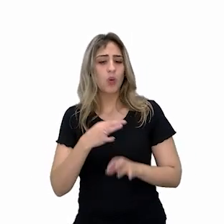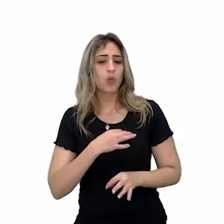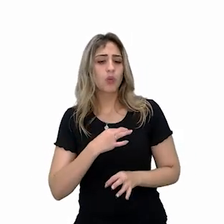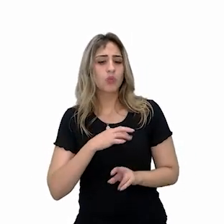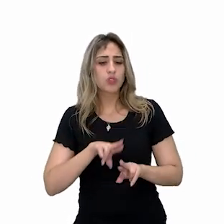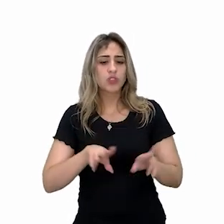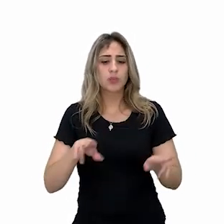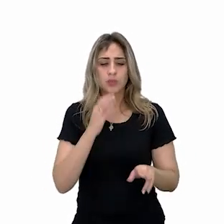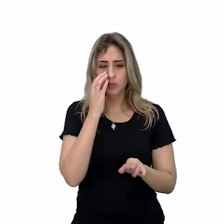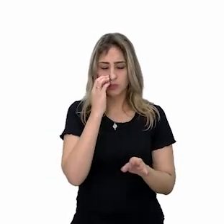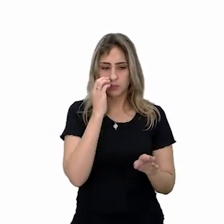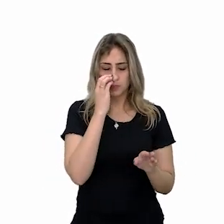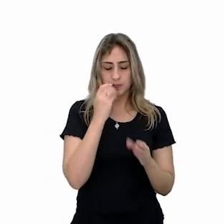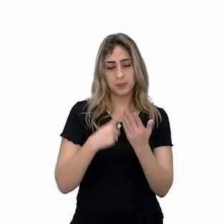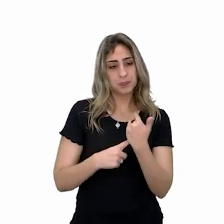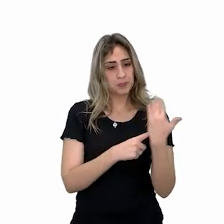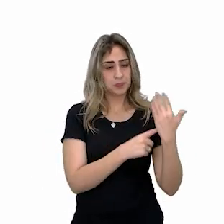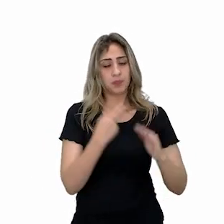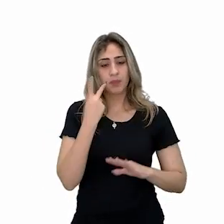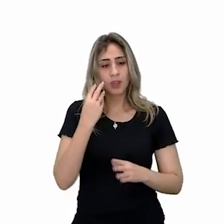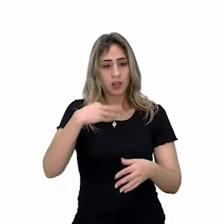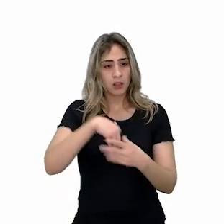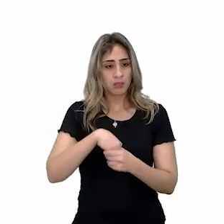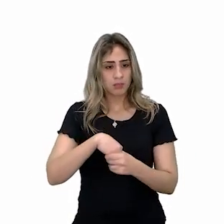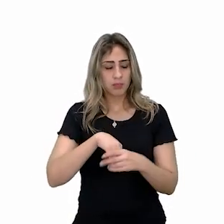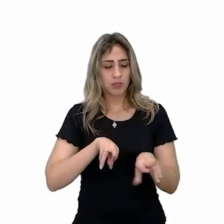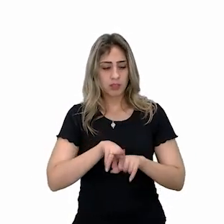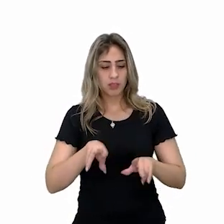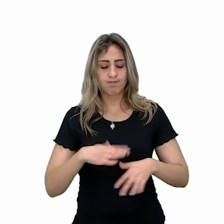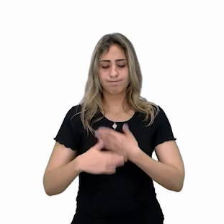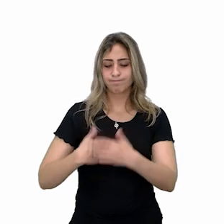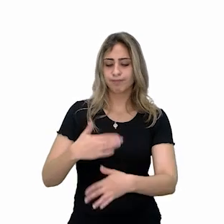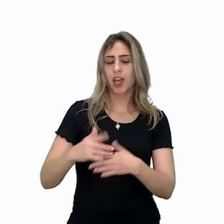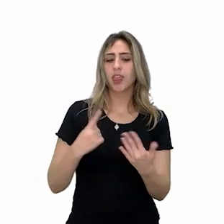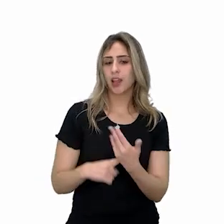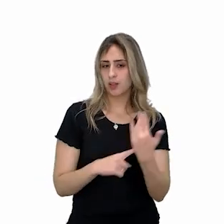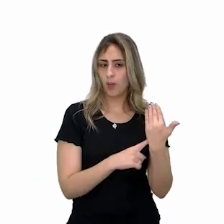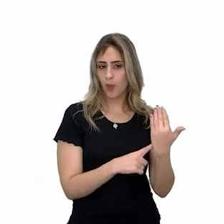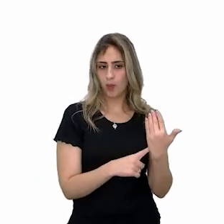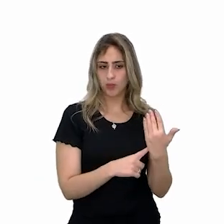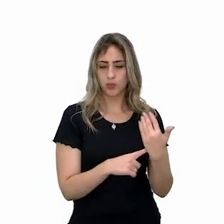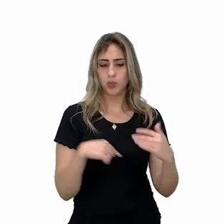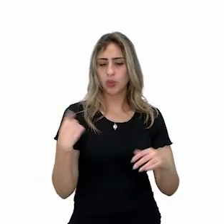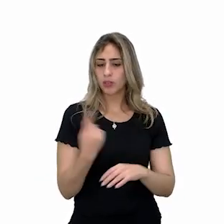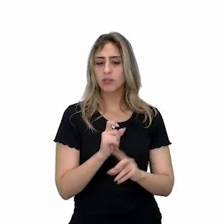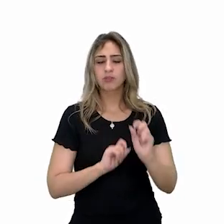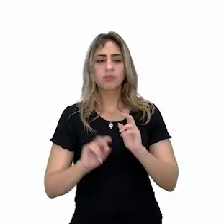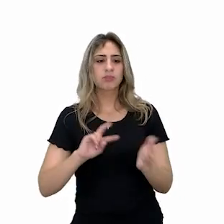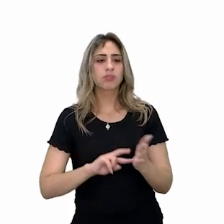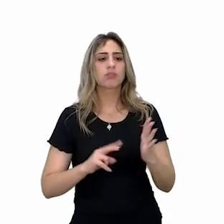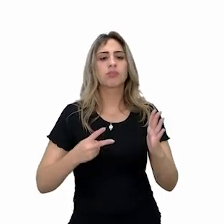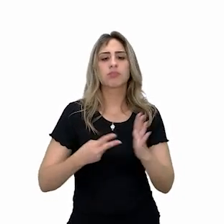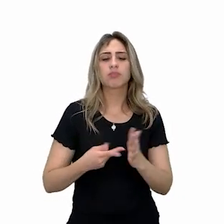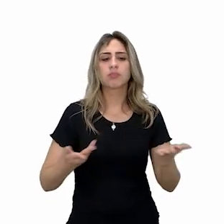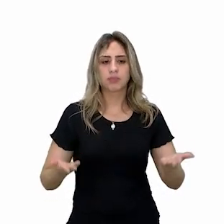de tecnologias, né, os tipos de avanços tecnológicos, que são